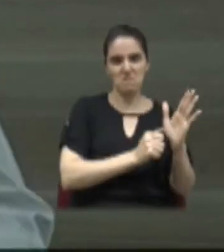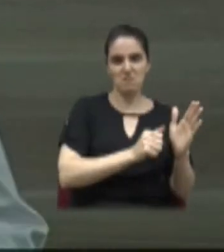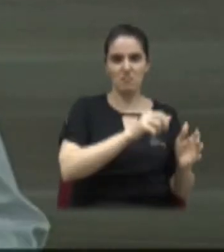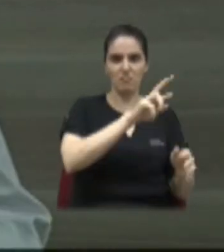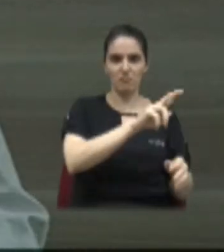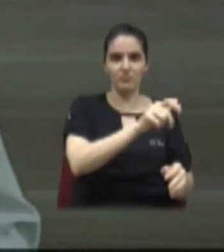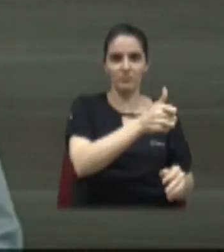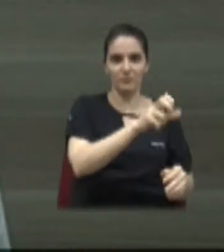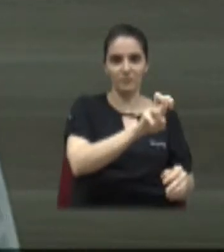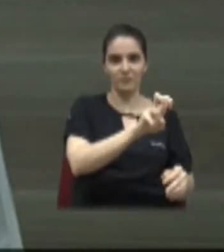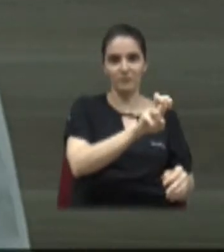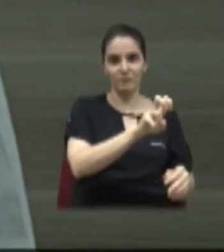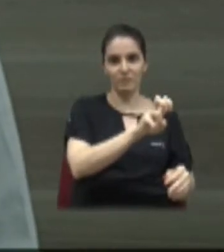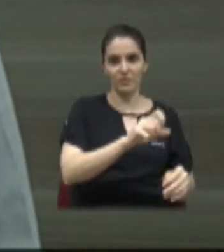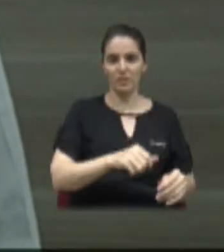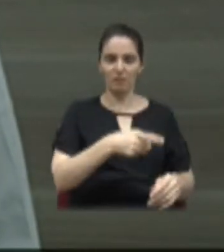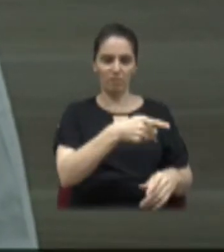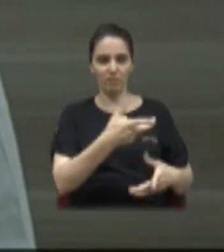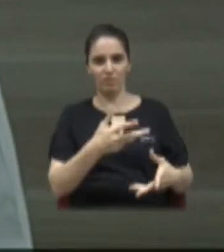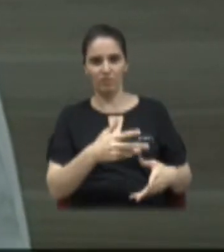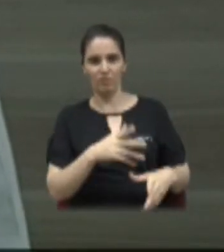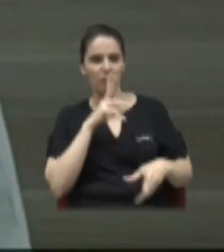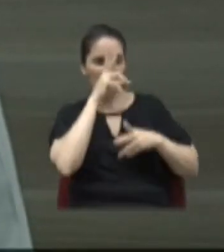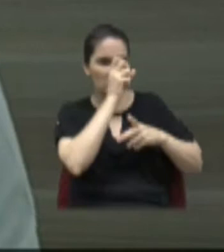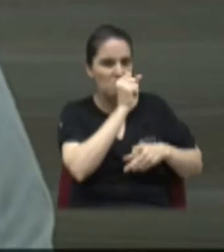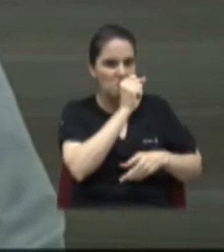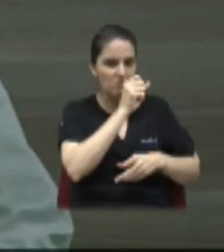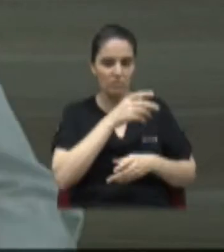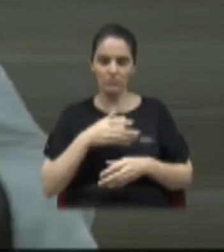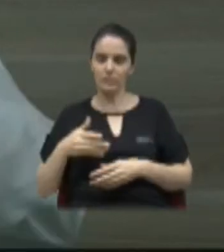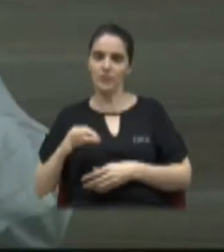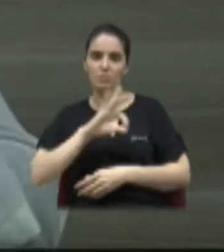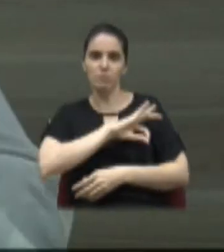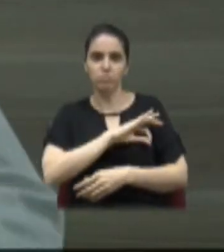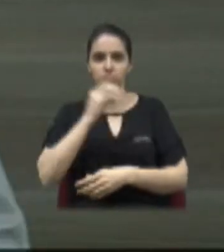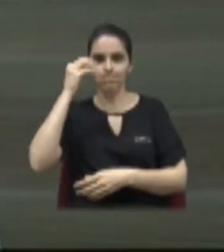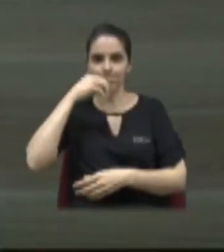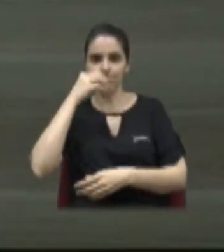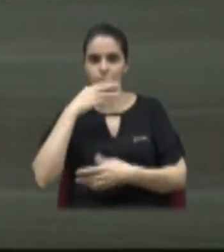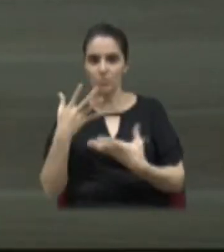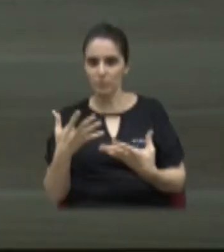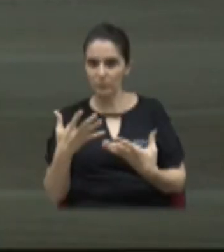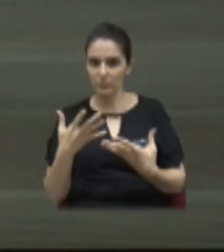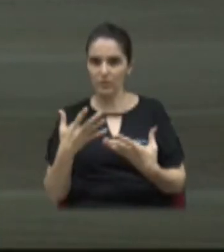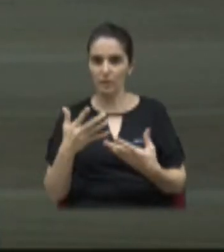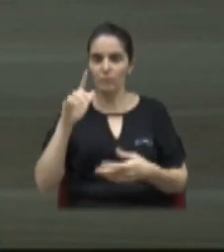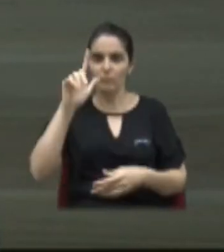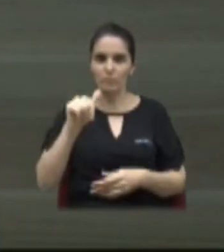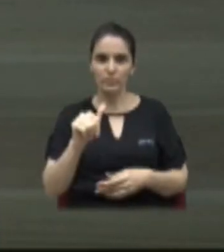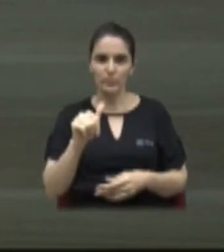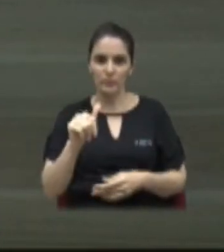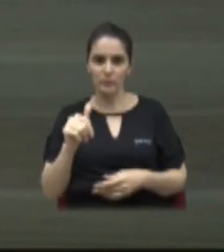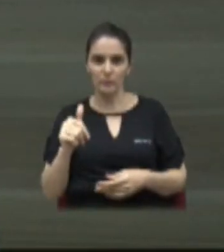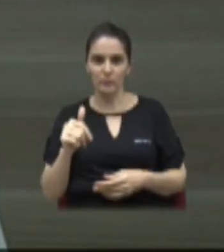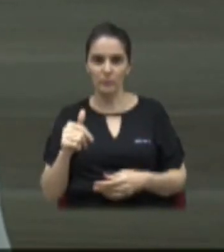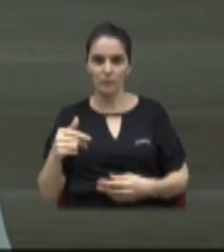do que comum a gente ver um enfrentamento e às vezes a polícia, quando não de forma inteligente, não consegue